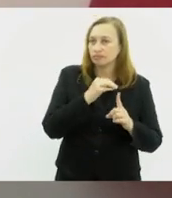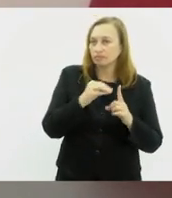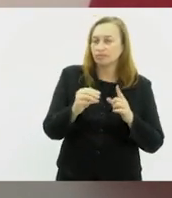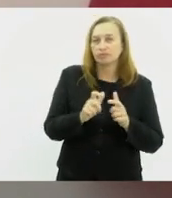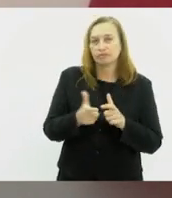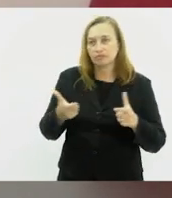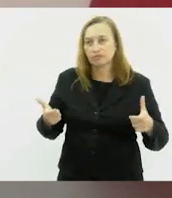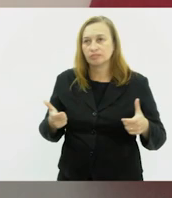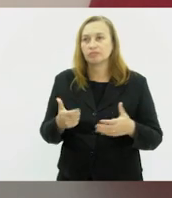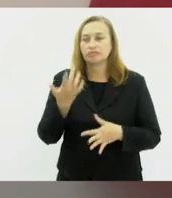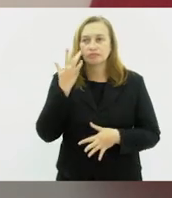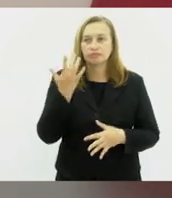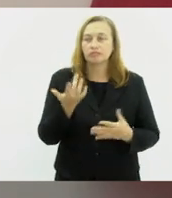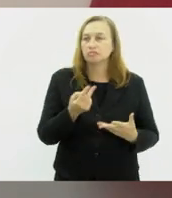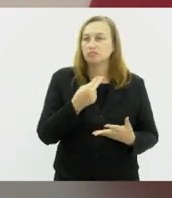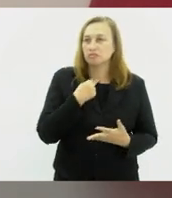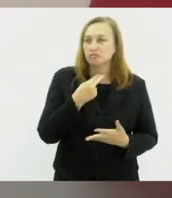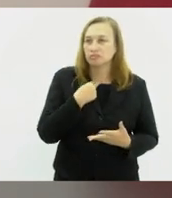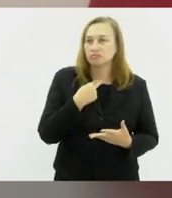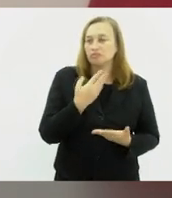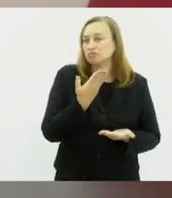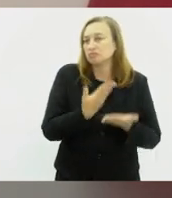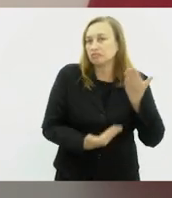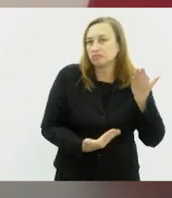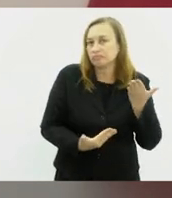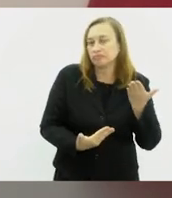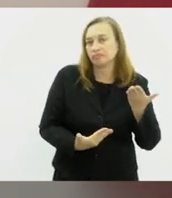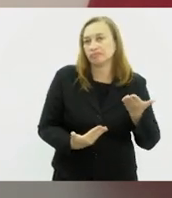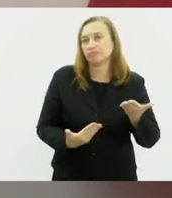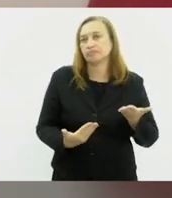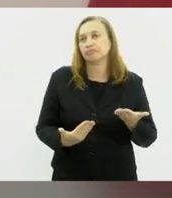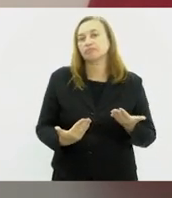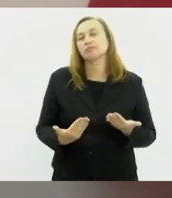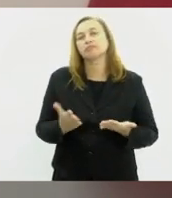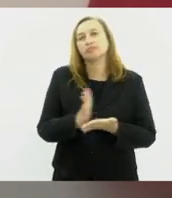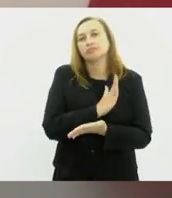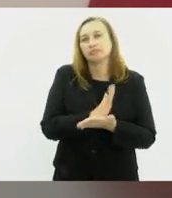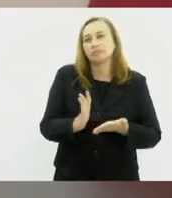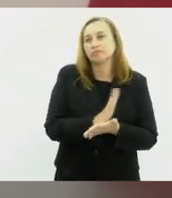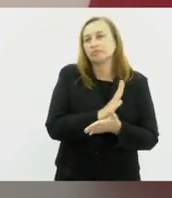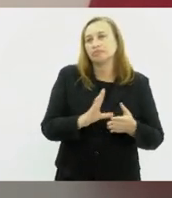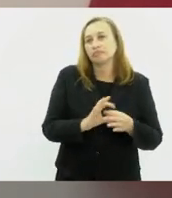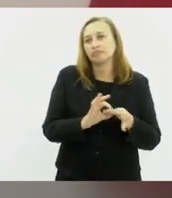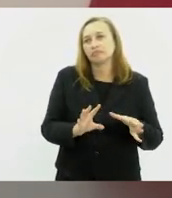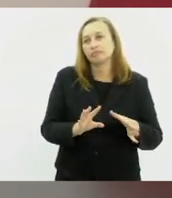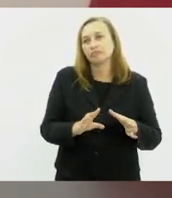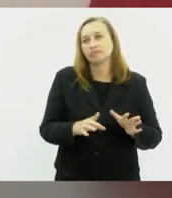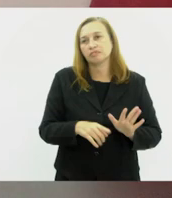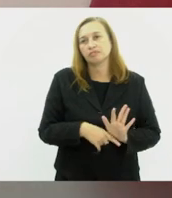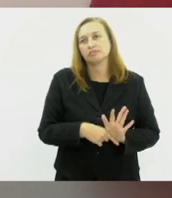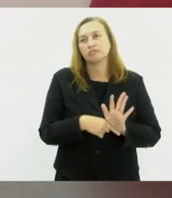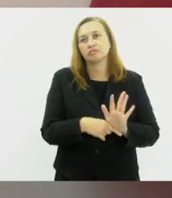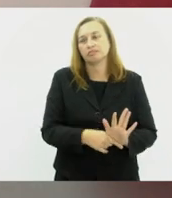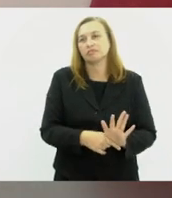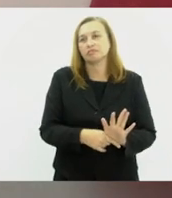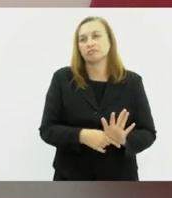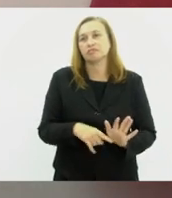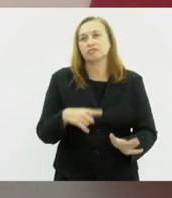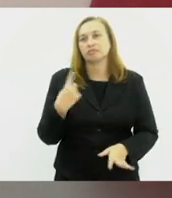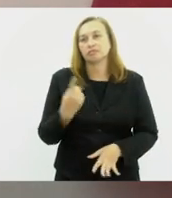extrema né Eu acho que a gente não pode perder isso de vista e eu acho que muitas vezes a gente deixa de levar isso em consideração nas nossas